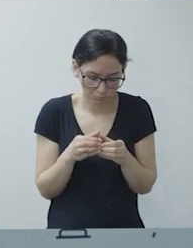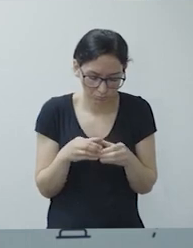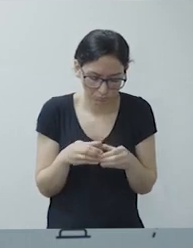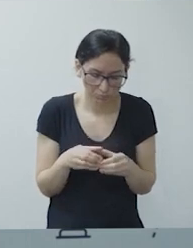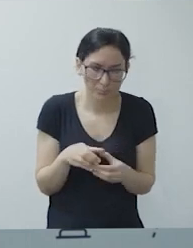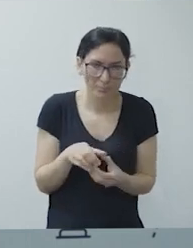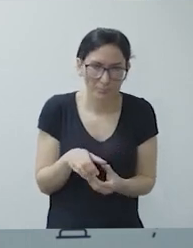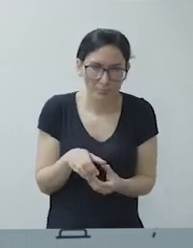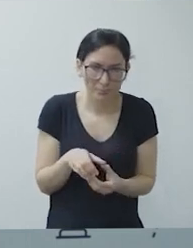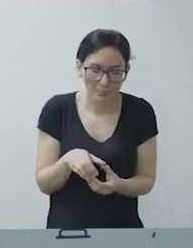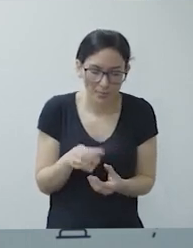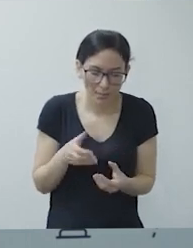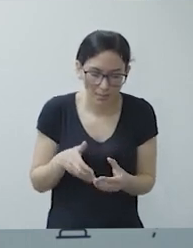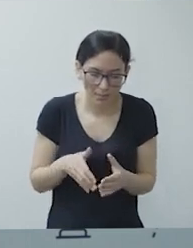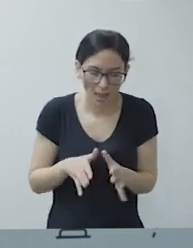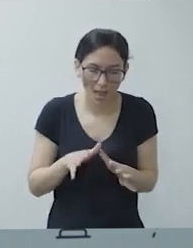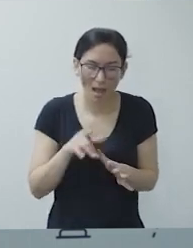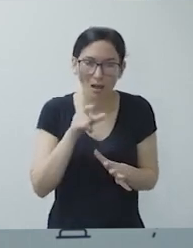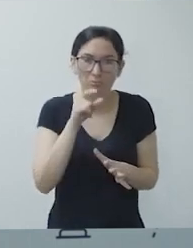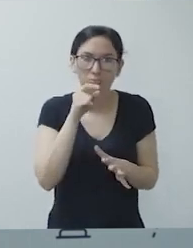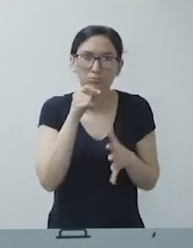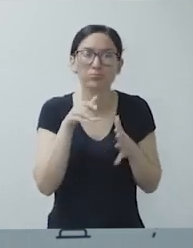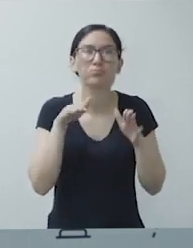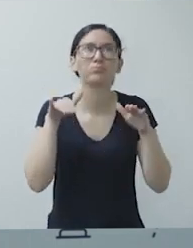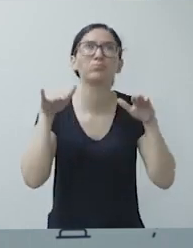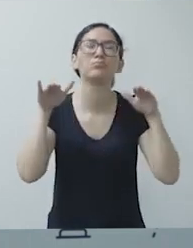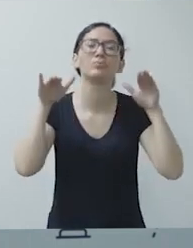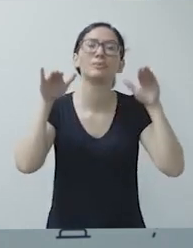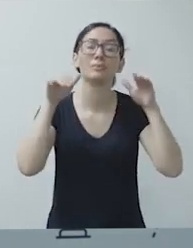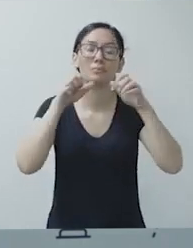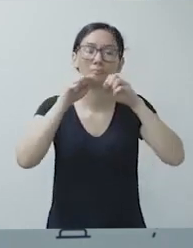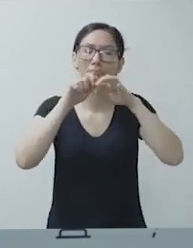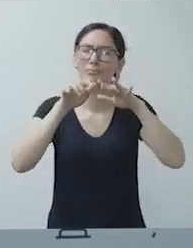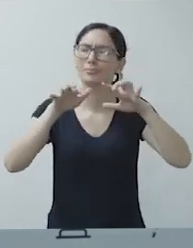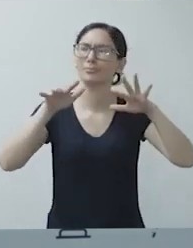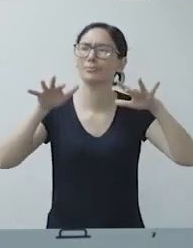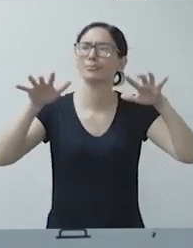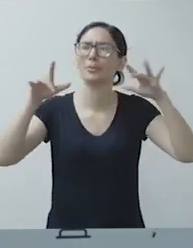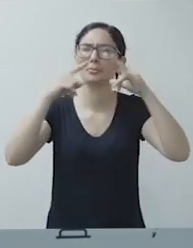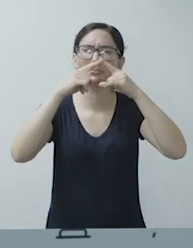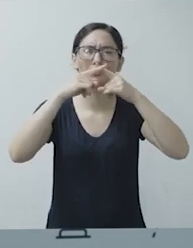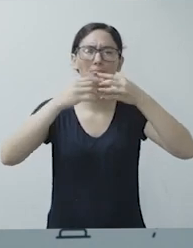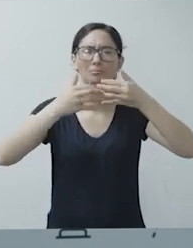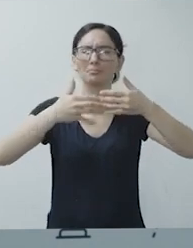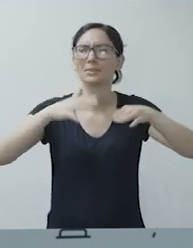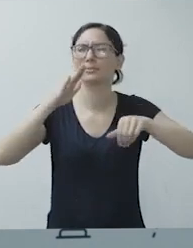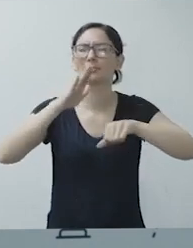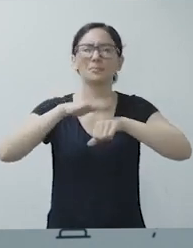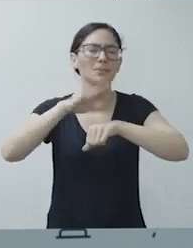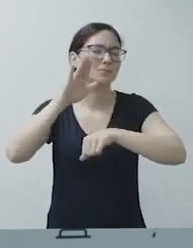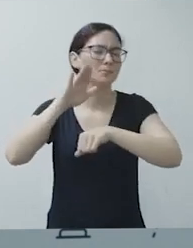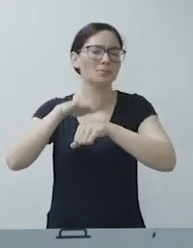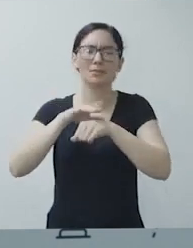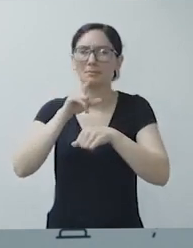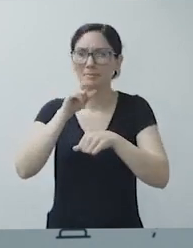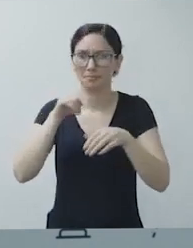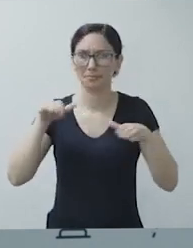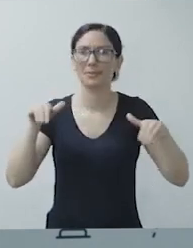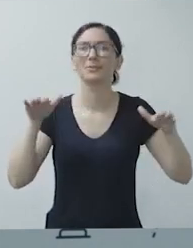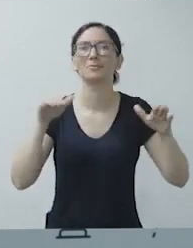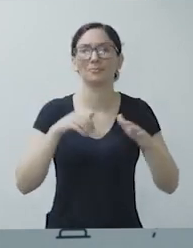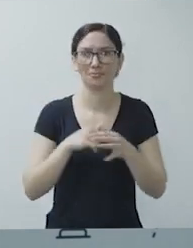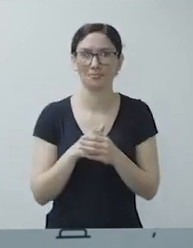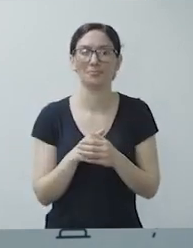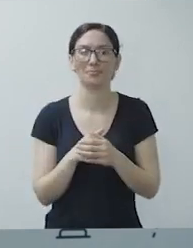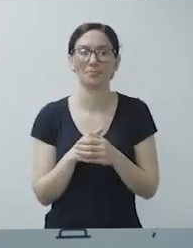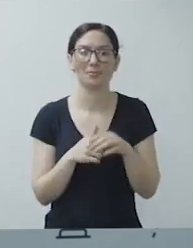ia multiplicando a quantidade de pássaros naquela floresta. E um desses